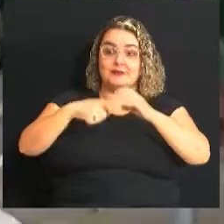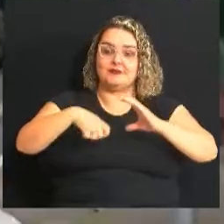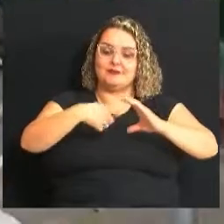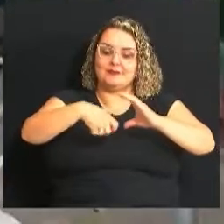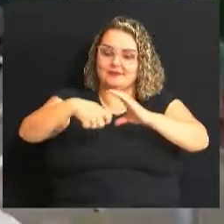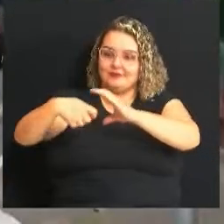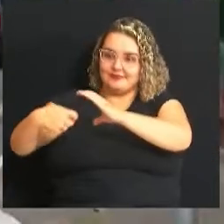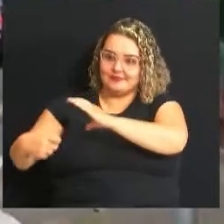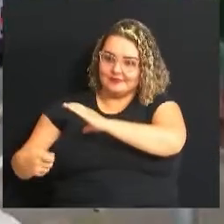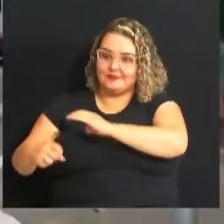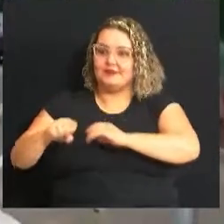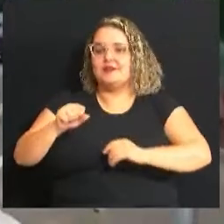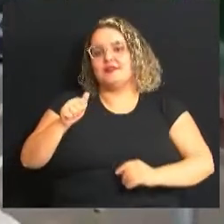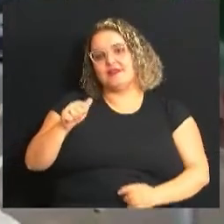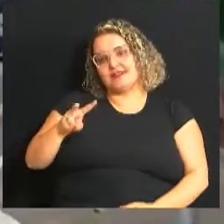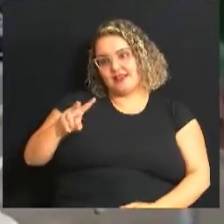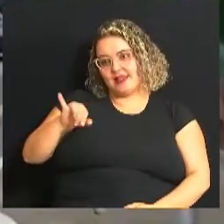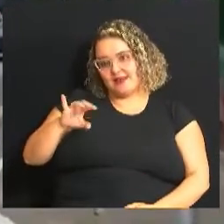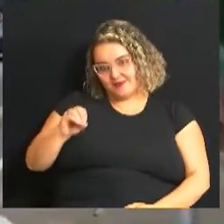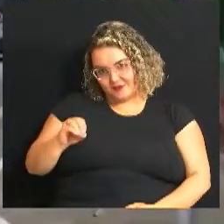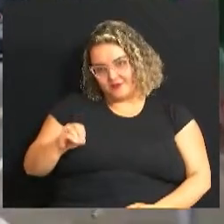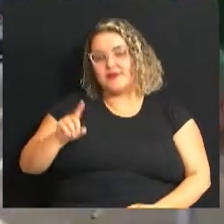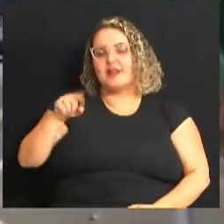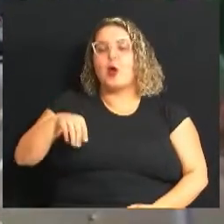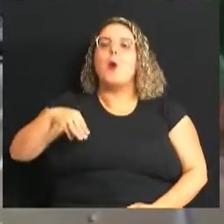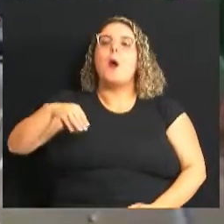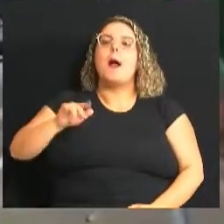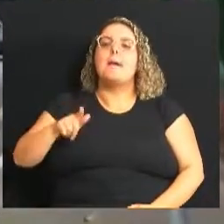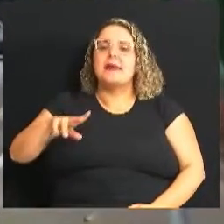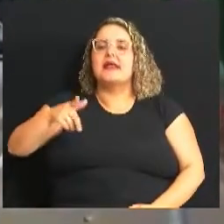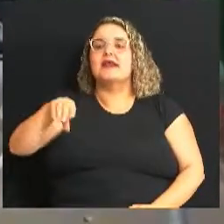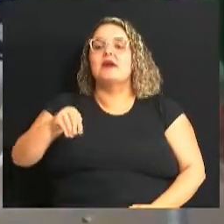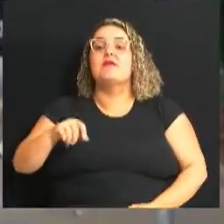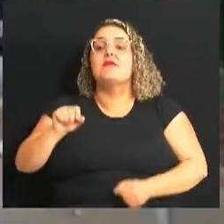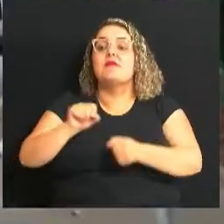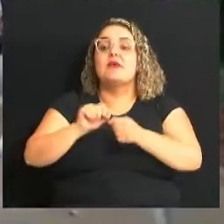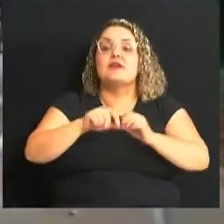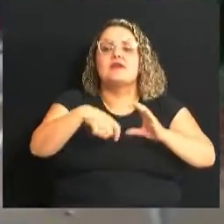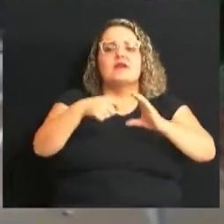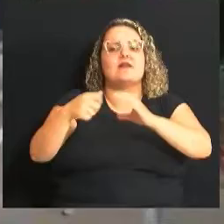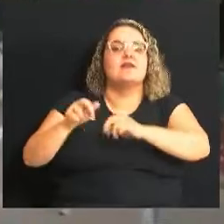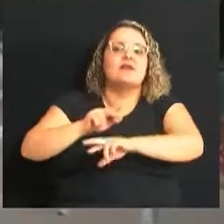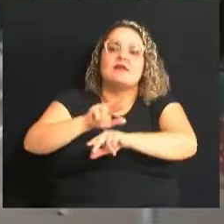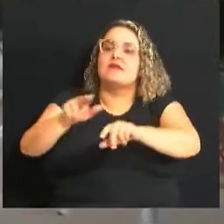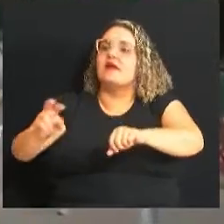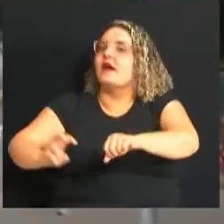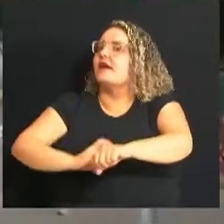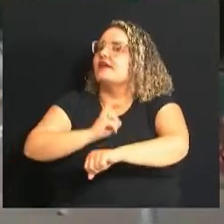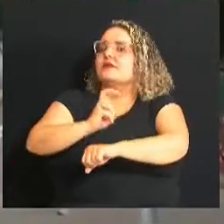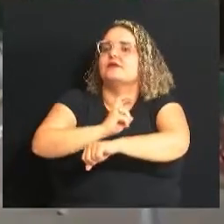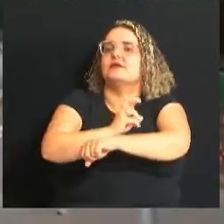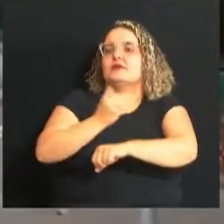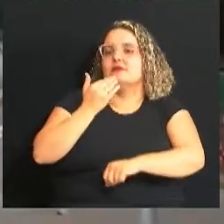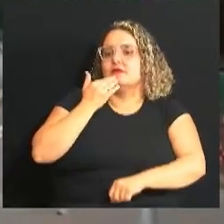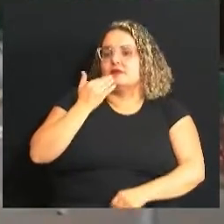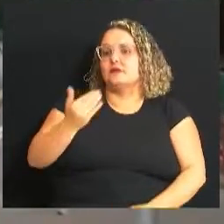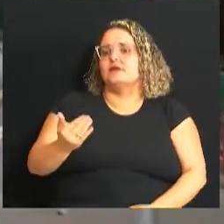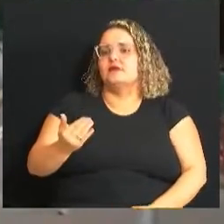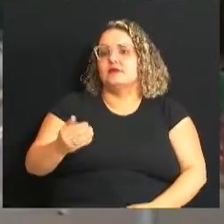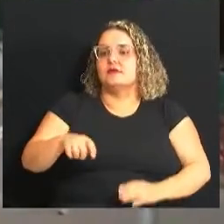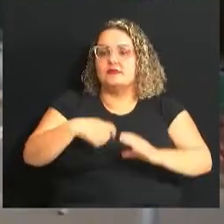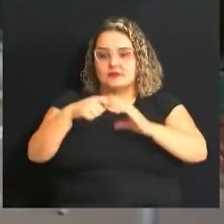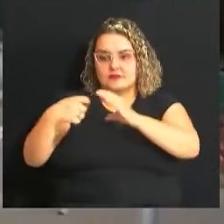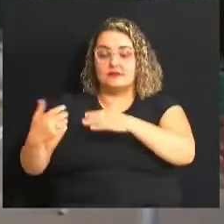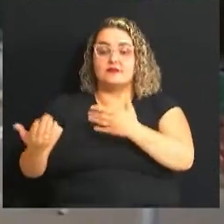o Sávio Monteiro, o Mingão, também fez algumas imagens de lá. E tem muitas cobras. Vou pedir, acho que já deve estar rodando